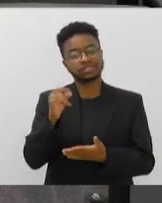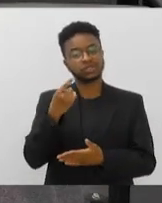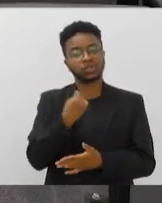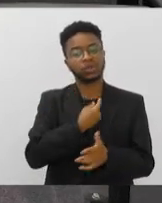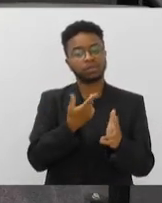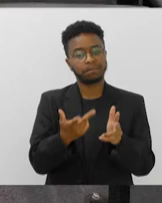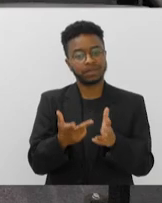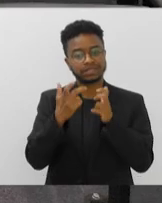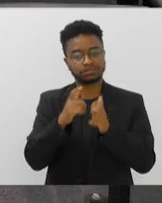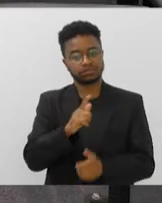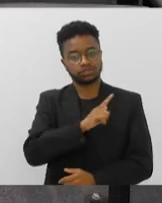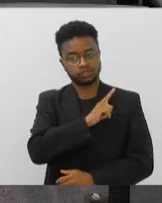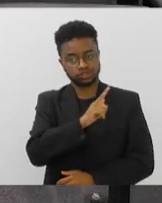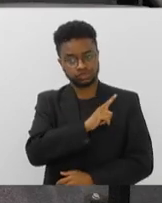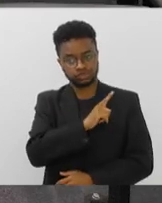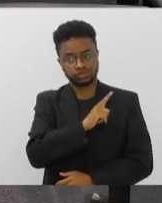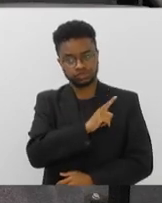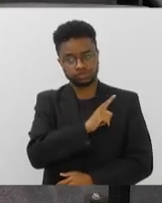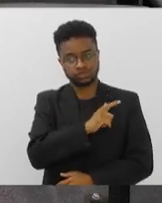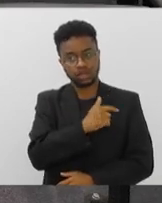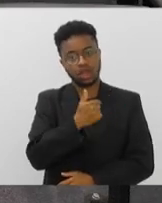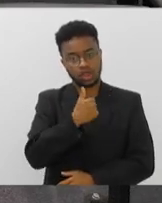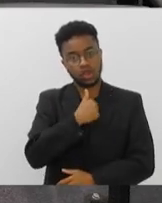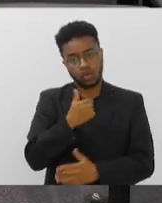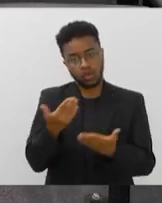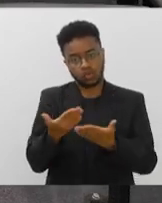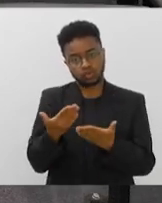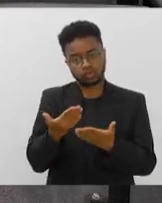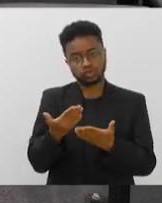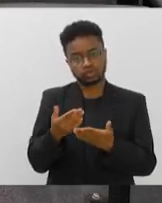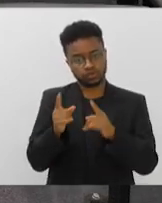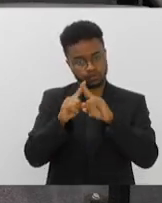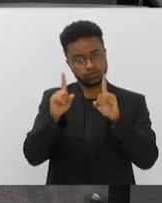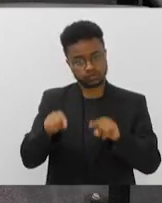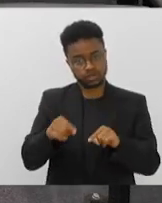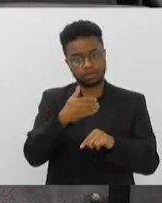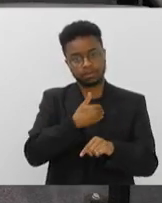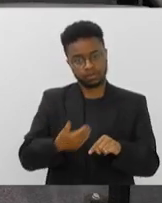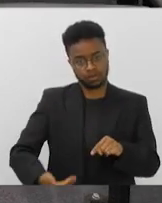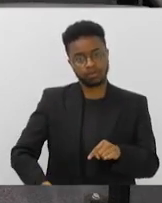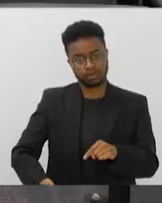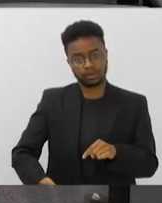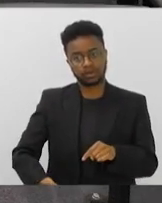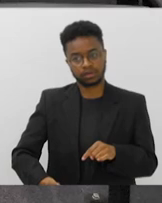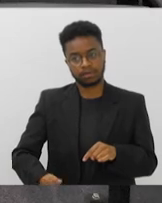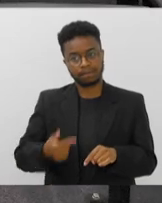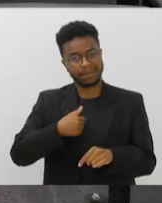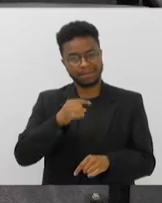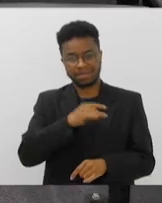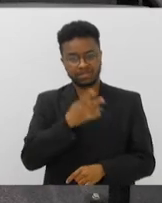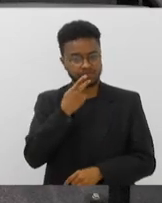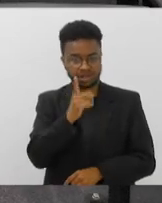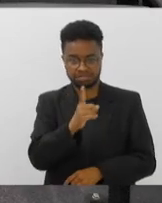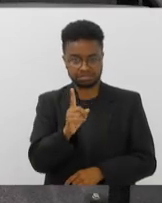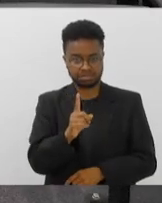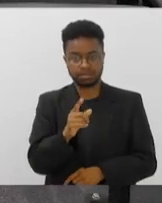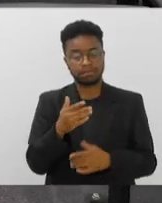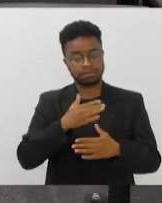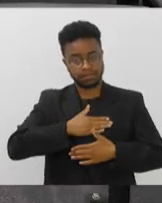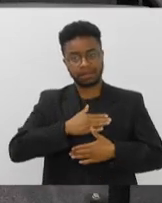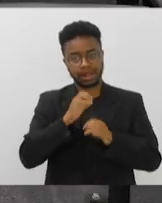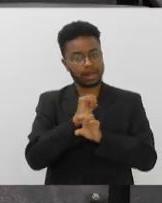gestores eu t estou né como funcionária pública em cararro comissionado mas eu não tenho medo de falar tá então isso para mim fica muito